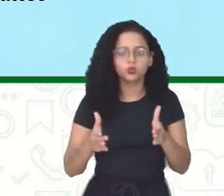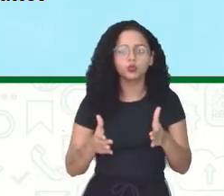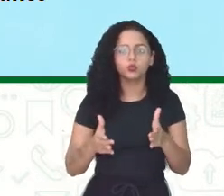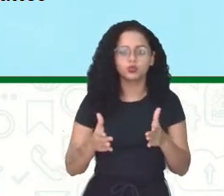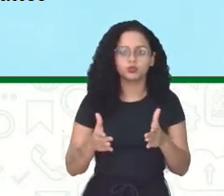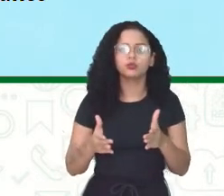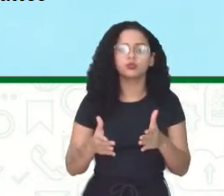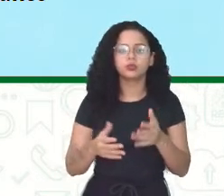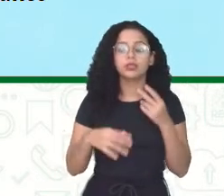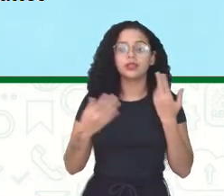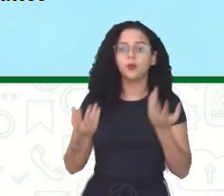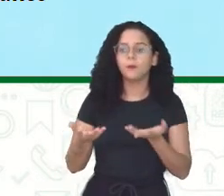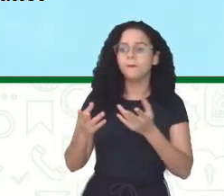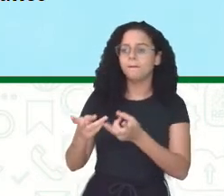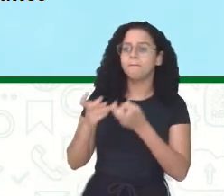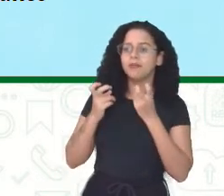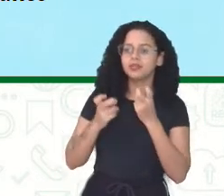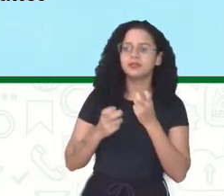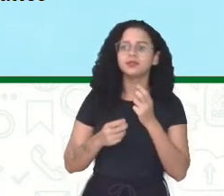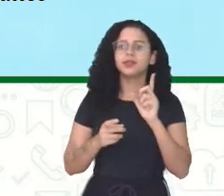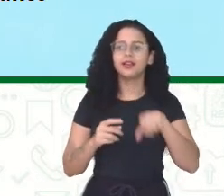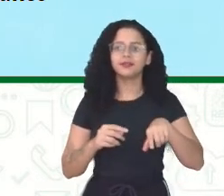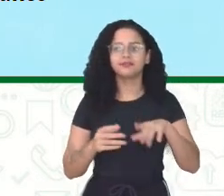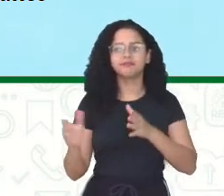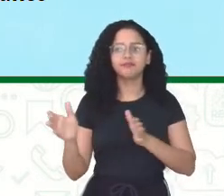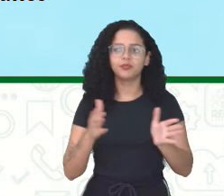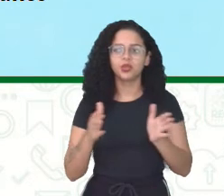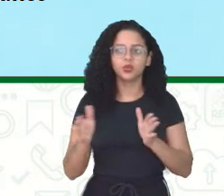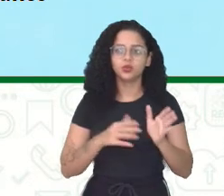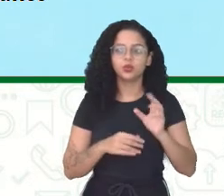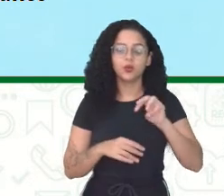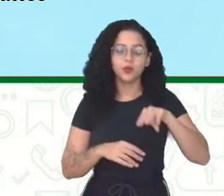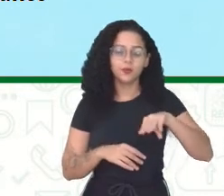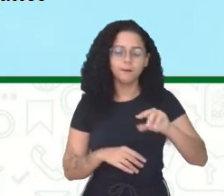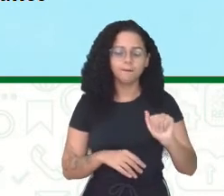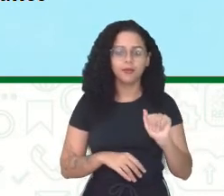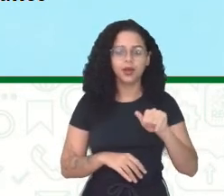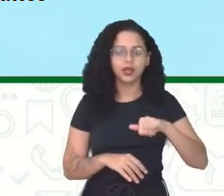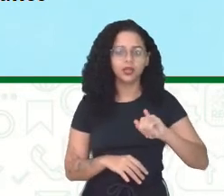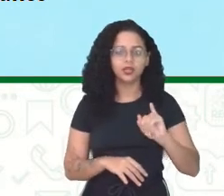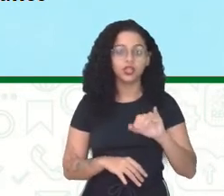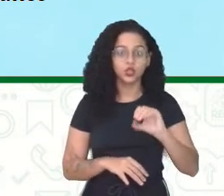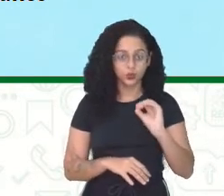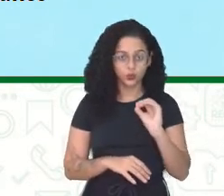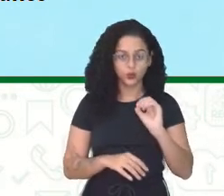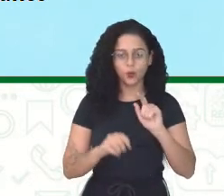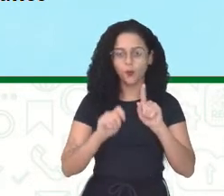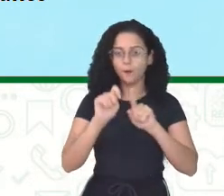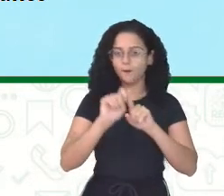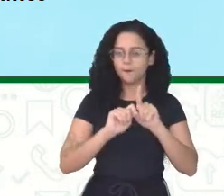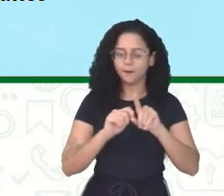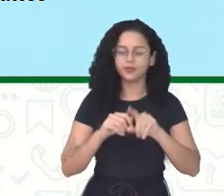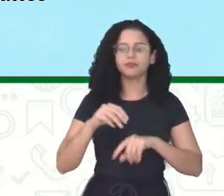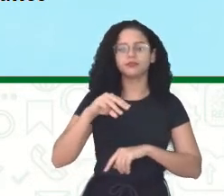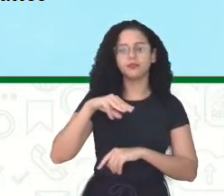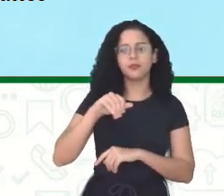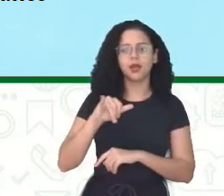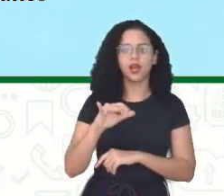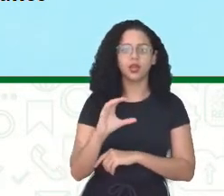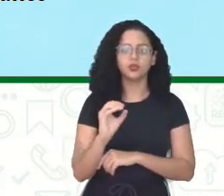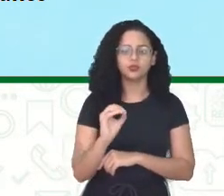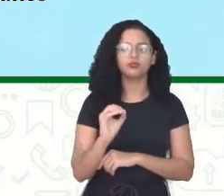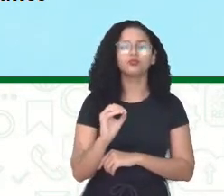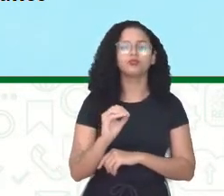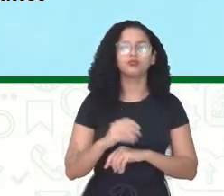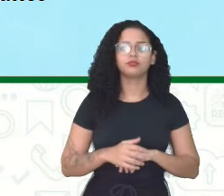Então, a gente vai perceber, né, que é no período de maio, né? No mês de maio, em alguns dias